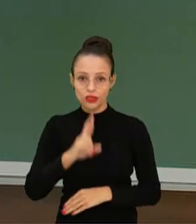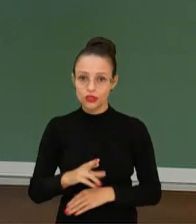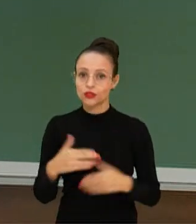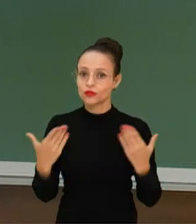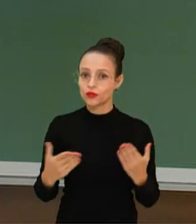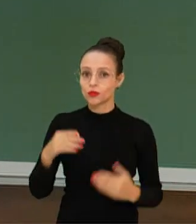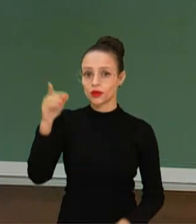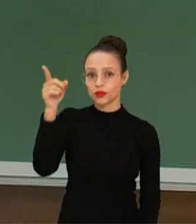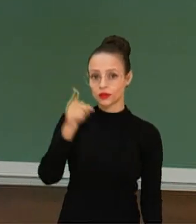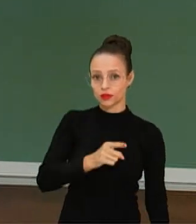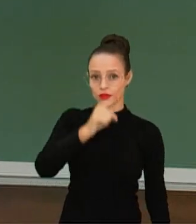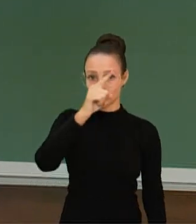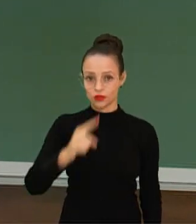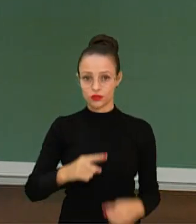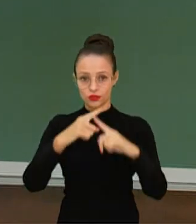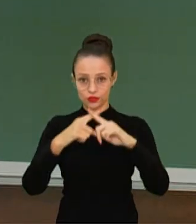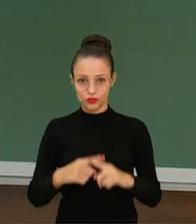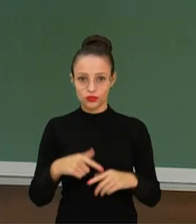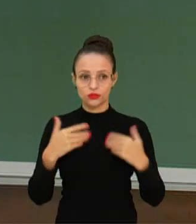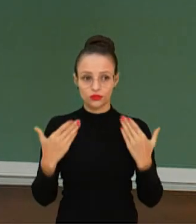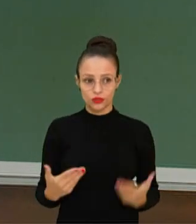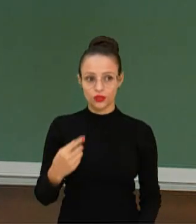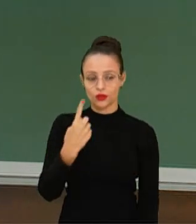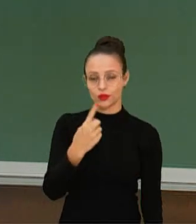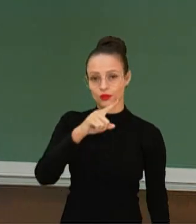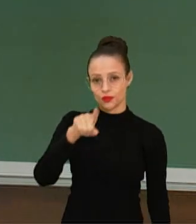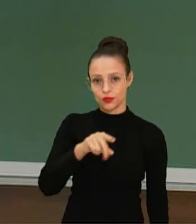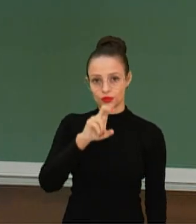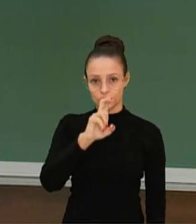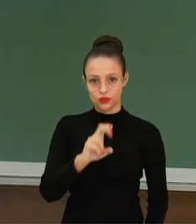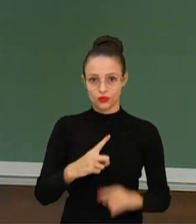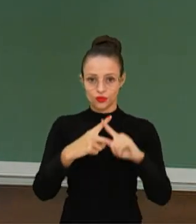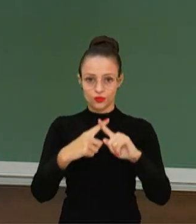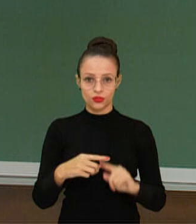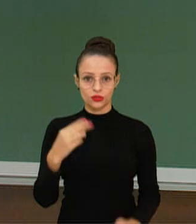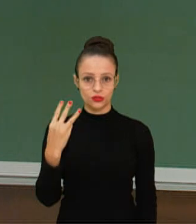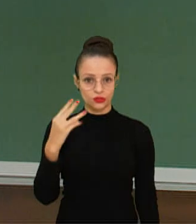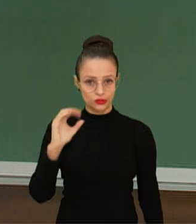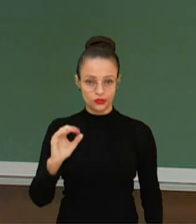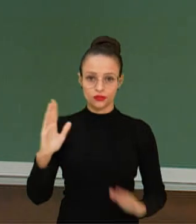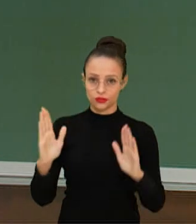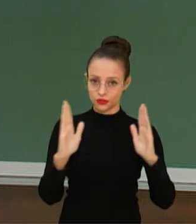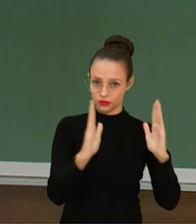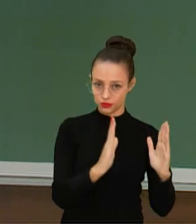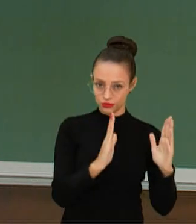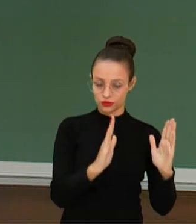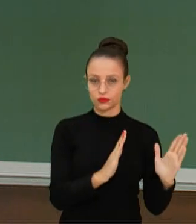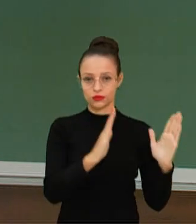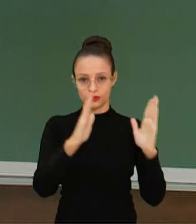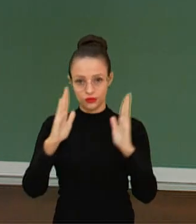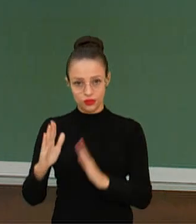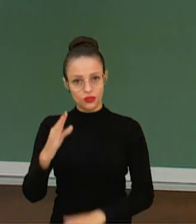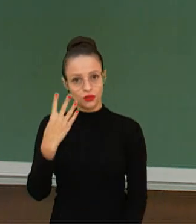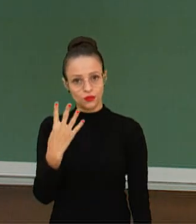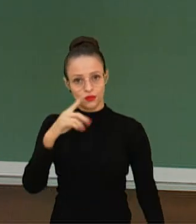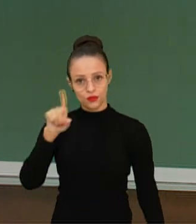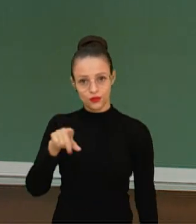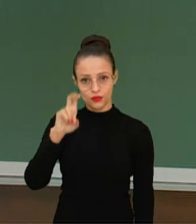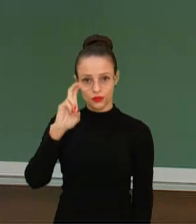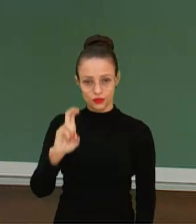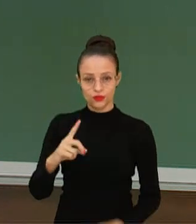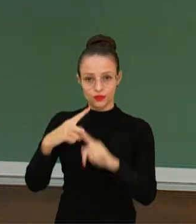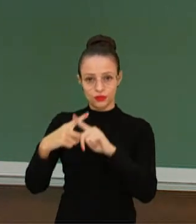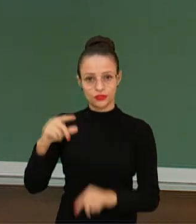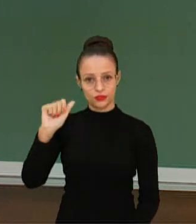em x. Então, vai ficar 1,5 vezes 30 de um lado e 4,5 vezes